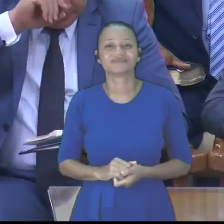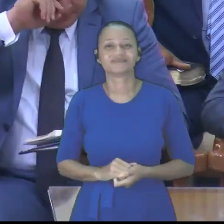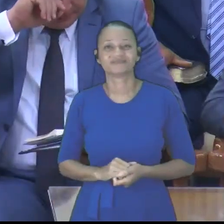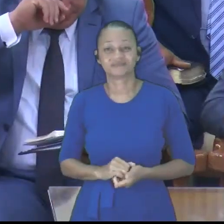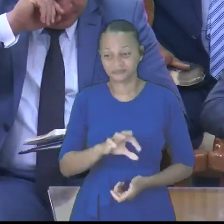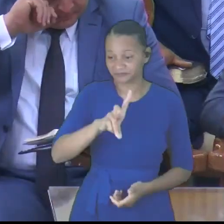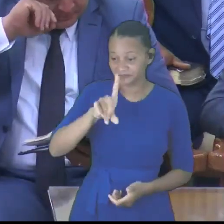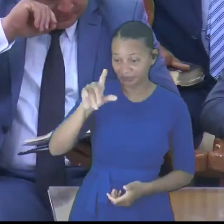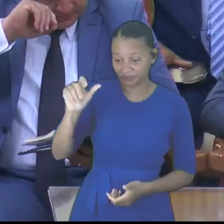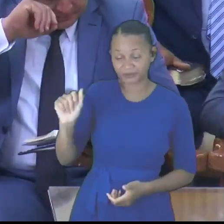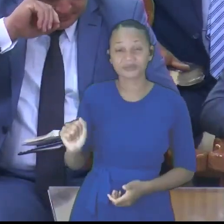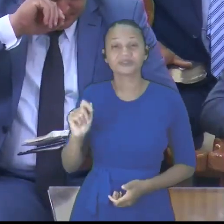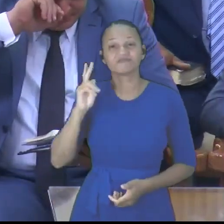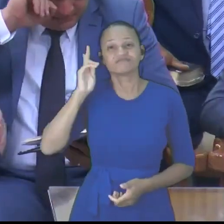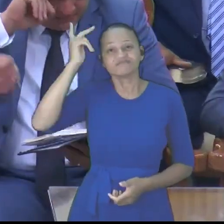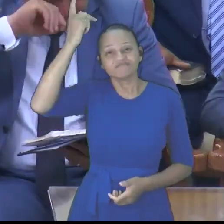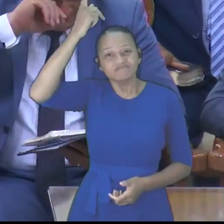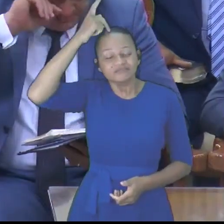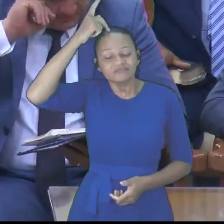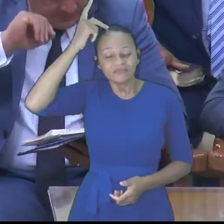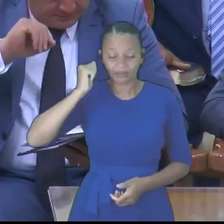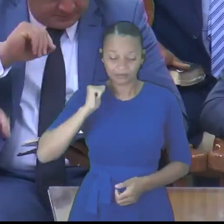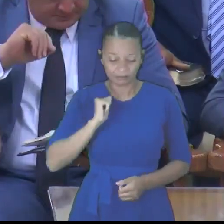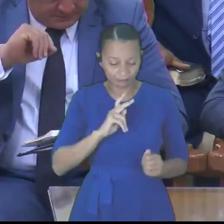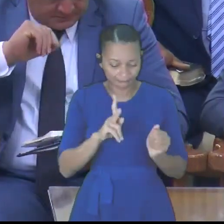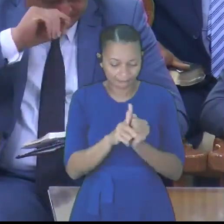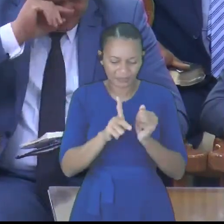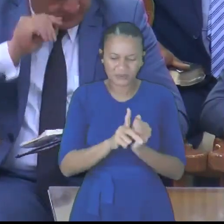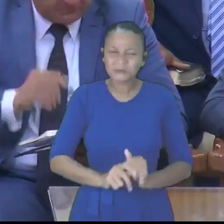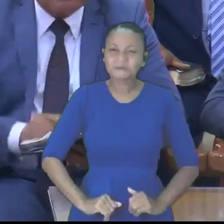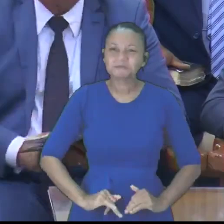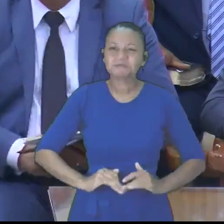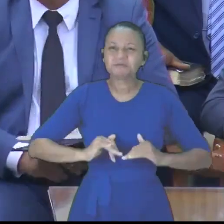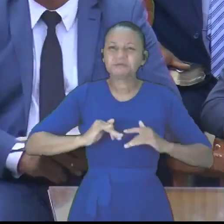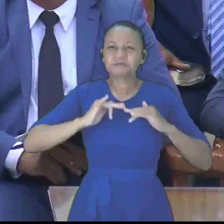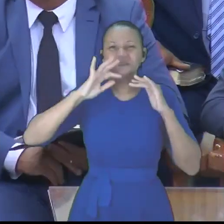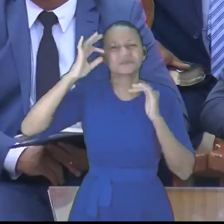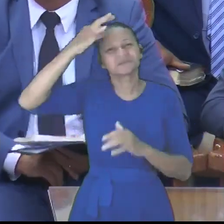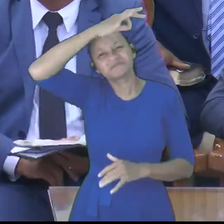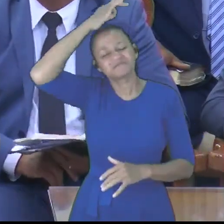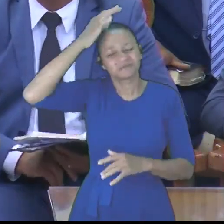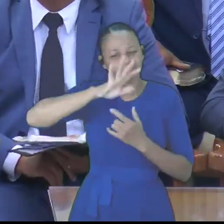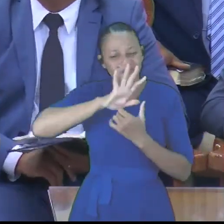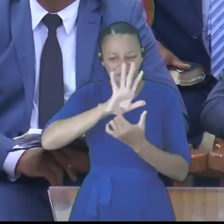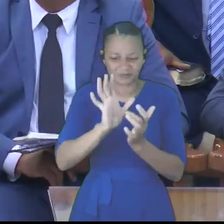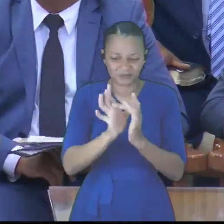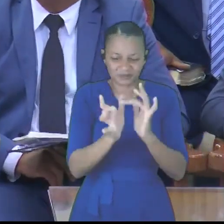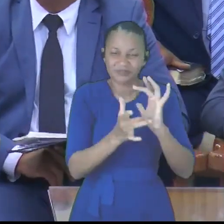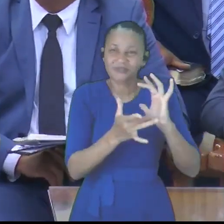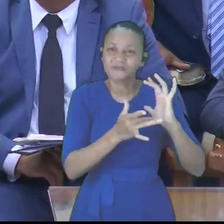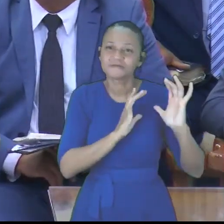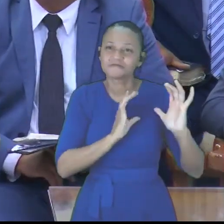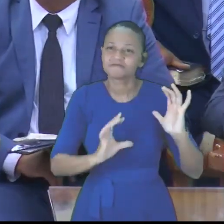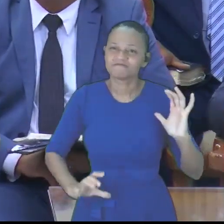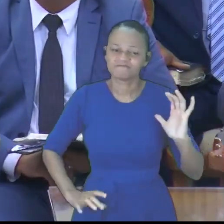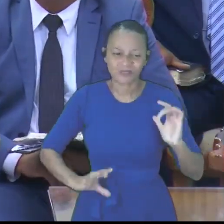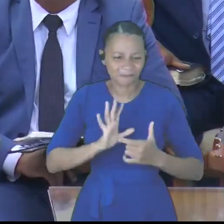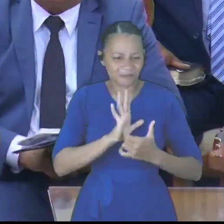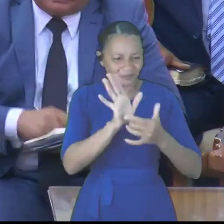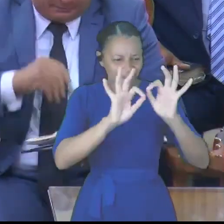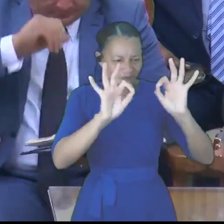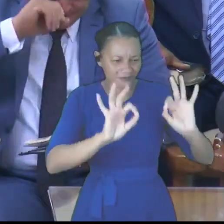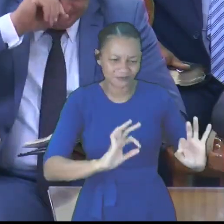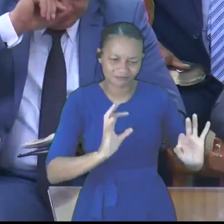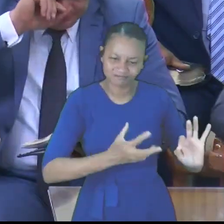No dia de Pentecoste, Pedro, cheio do Espírito Santo, apresentou Cristo. Apresentou o plano da